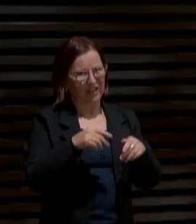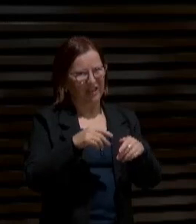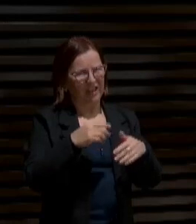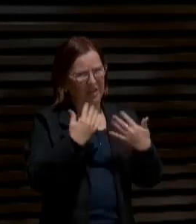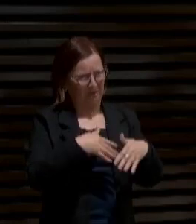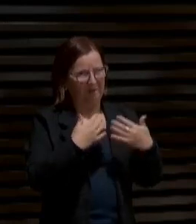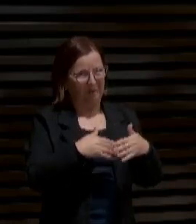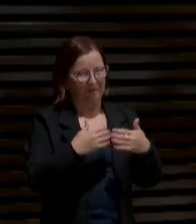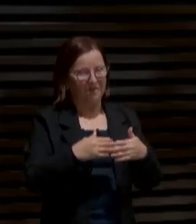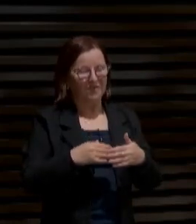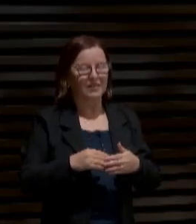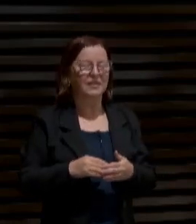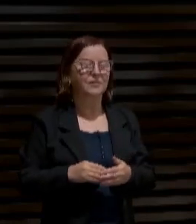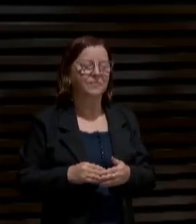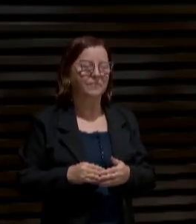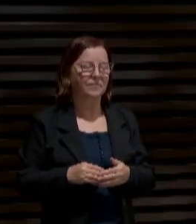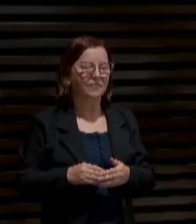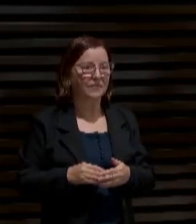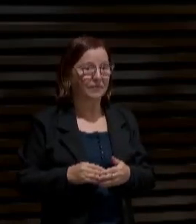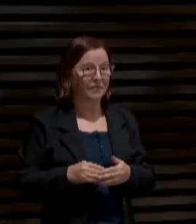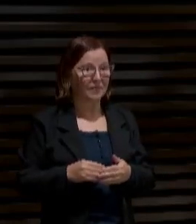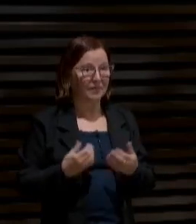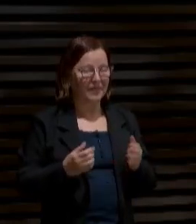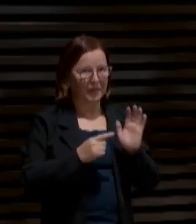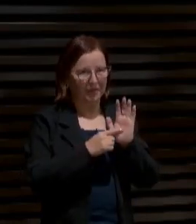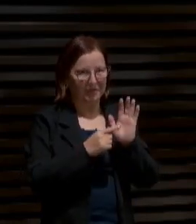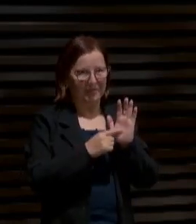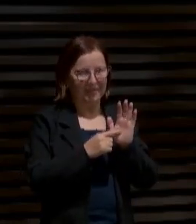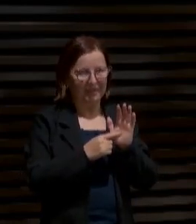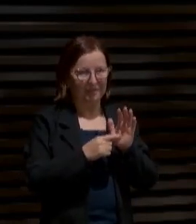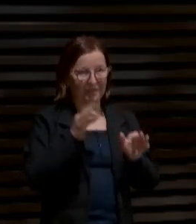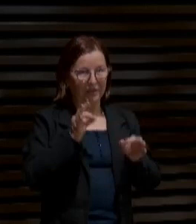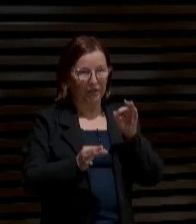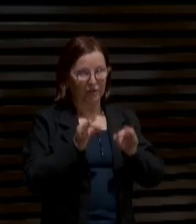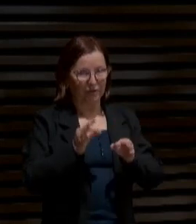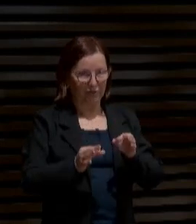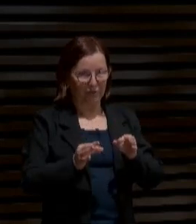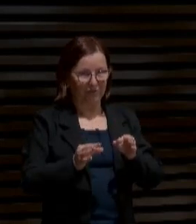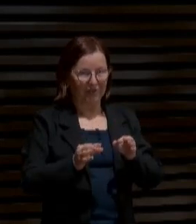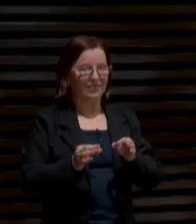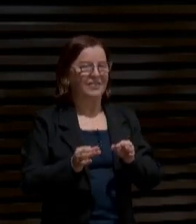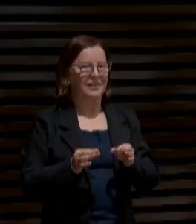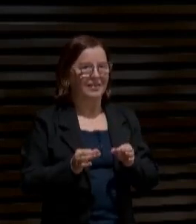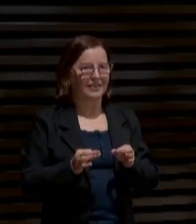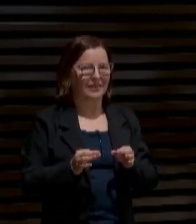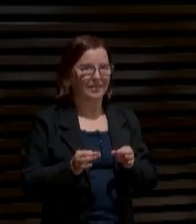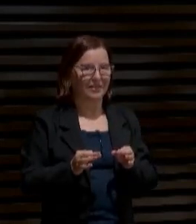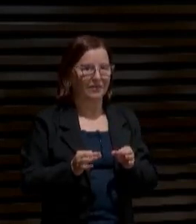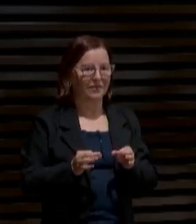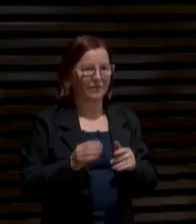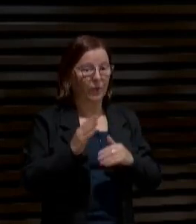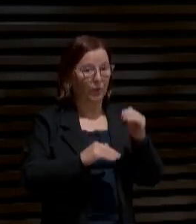para ficar bem bem bem didático aqui ó a justificação é um ato único